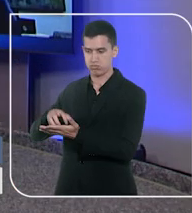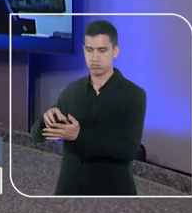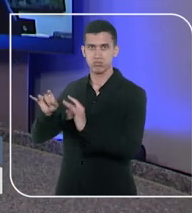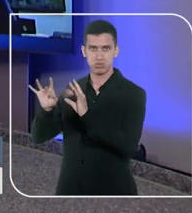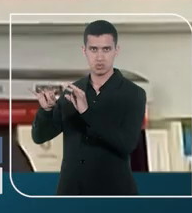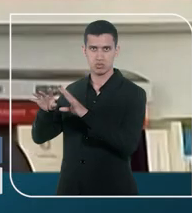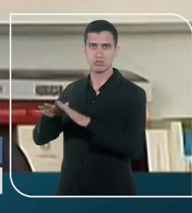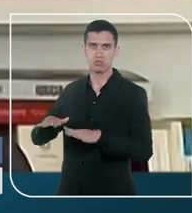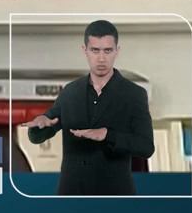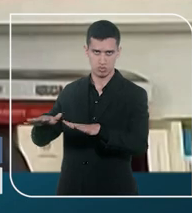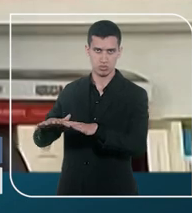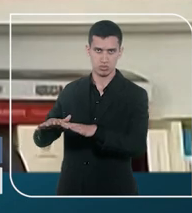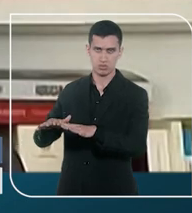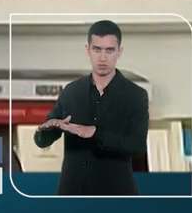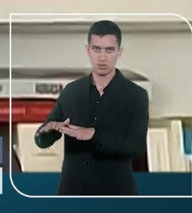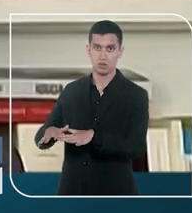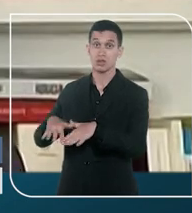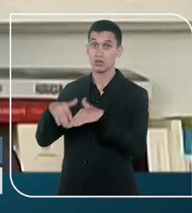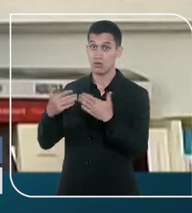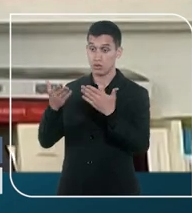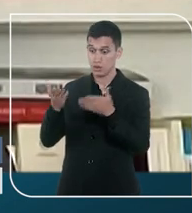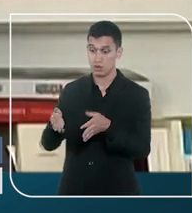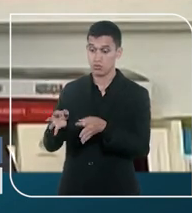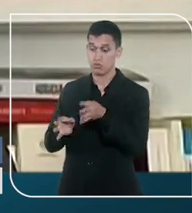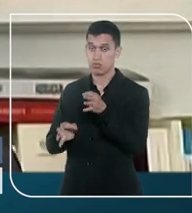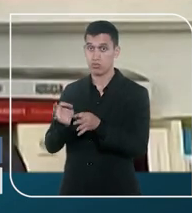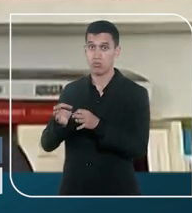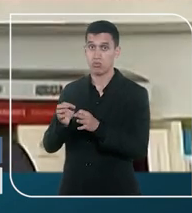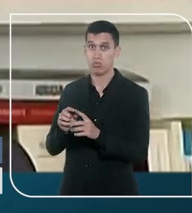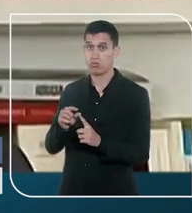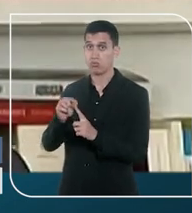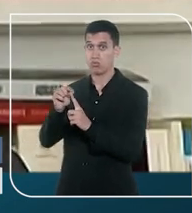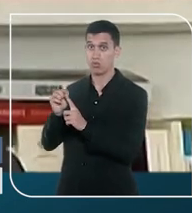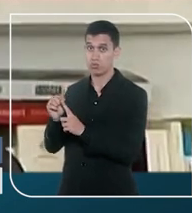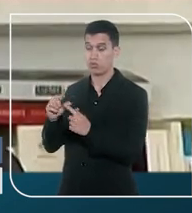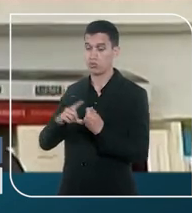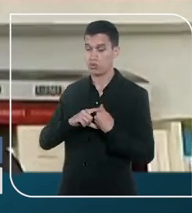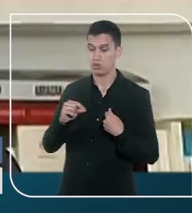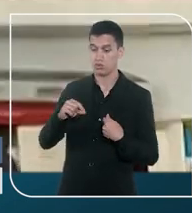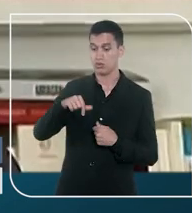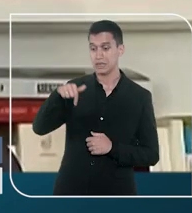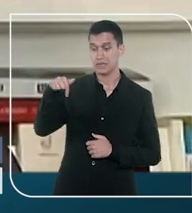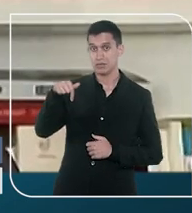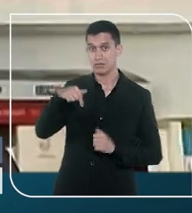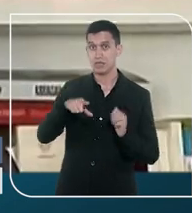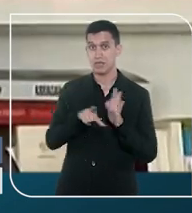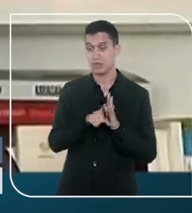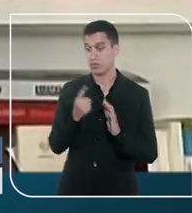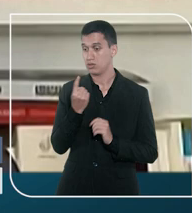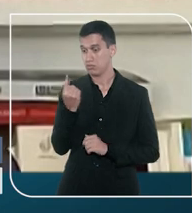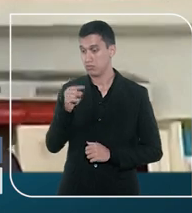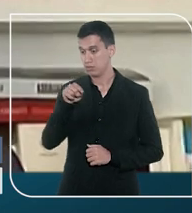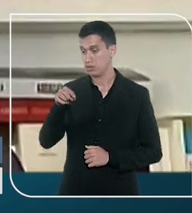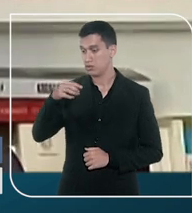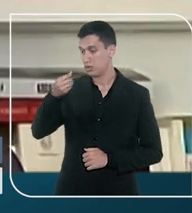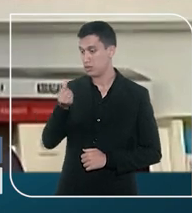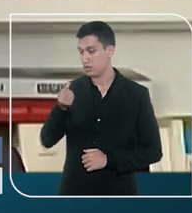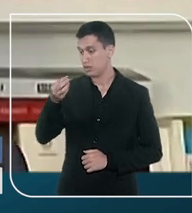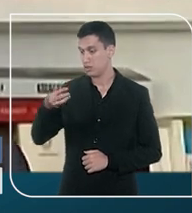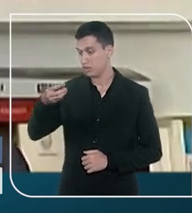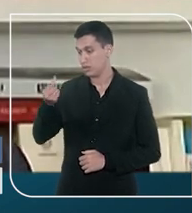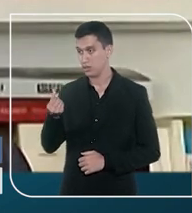todos, né? E esse julgamento, ele aponta que o artigo 7º da Lei